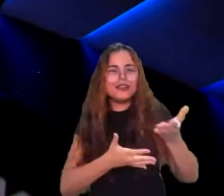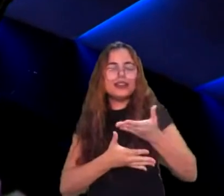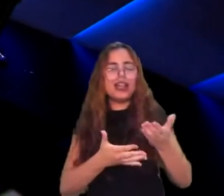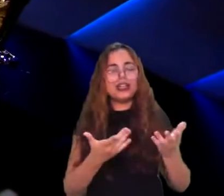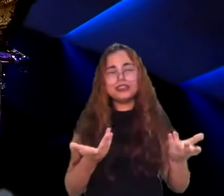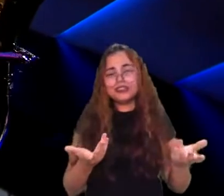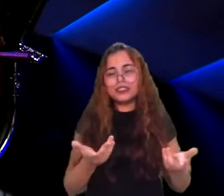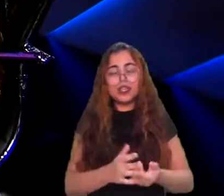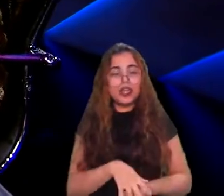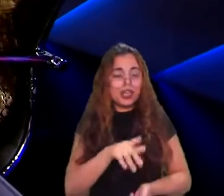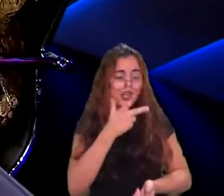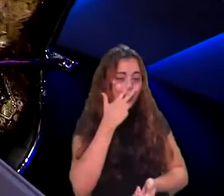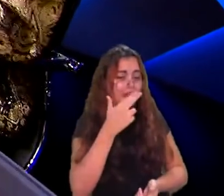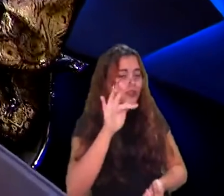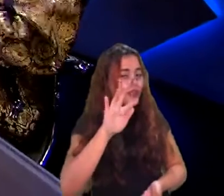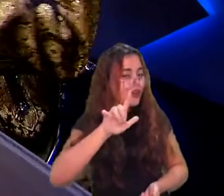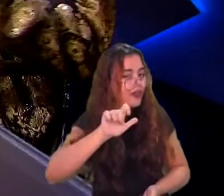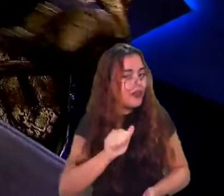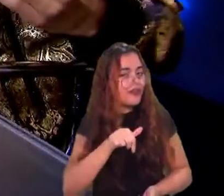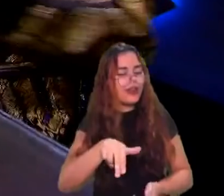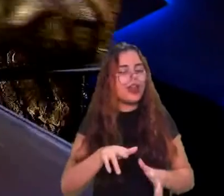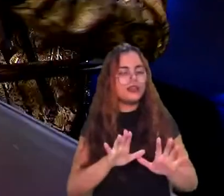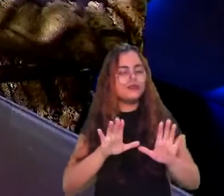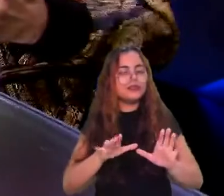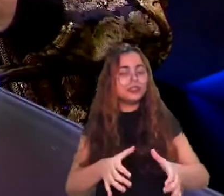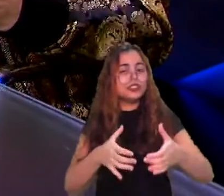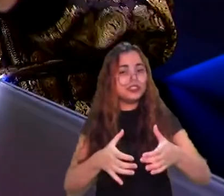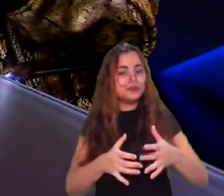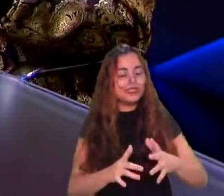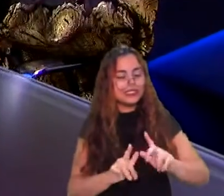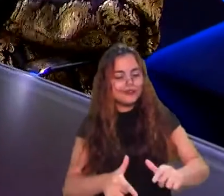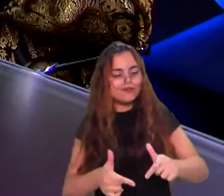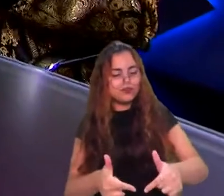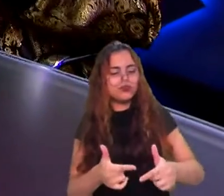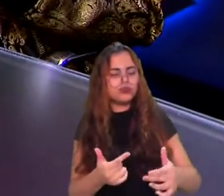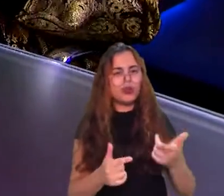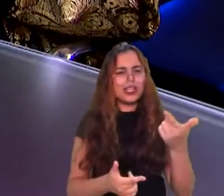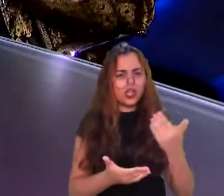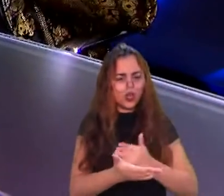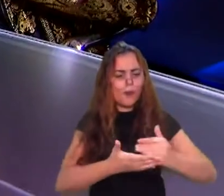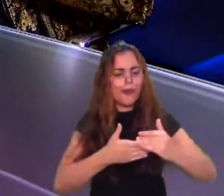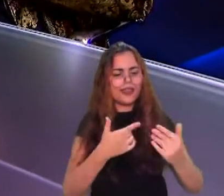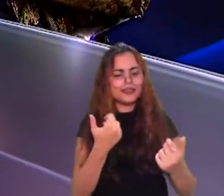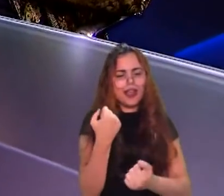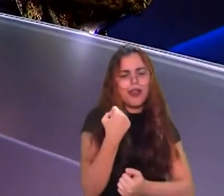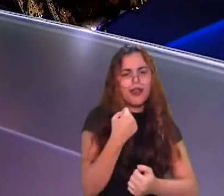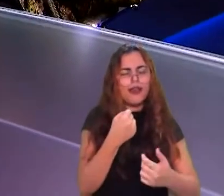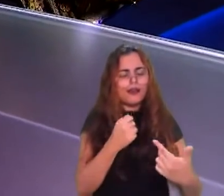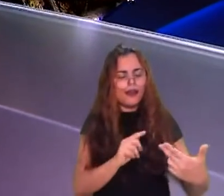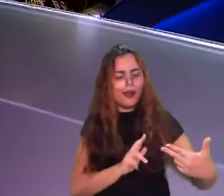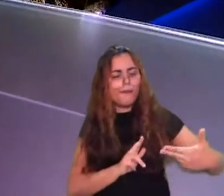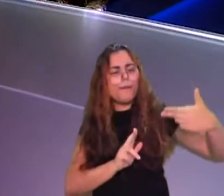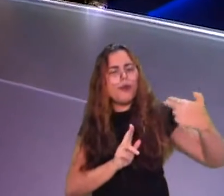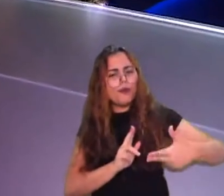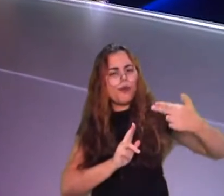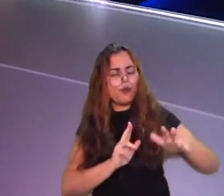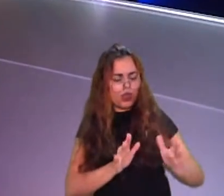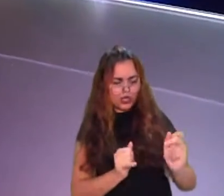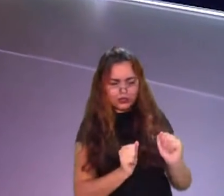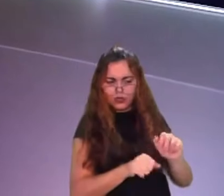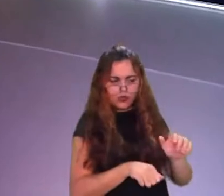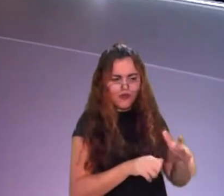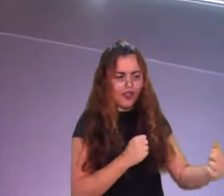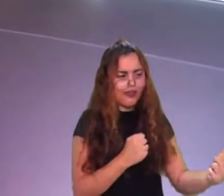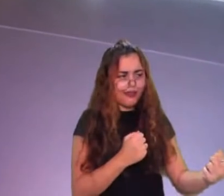sabe? Que, pô, quando você começa a bater nele, fala, não, pô, vai bater em mim não. Calma aí, né? É, mas ele tem que tomar, eu sinto que o Flamengo tem que tomar o primeiro soco, assim, pra ele